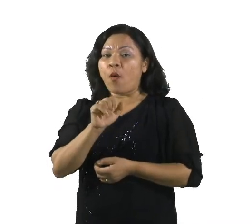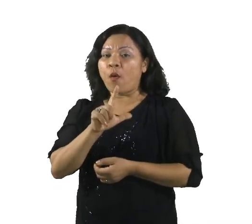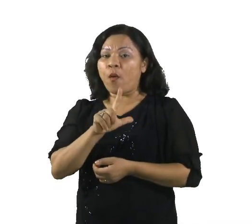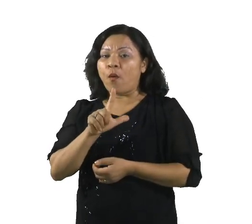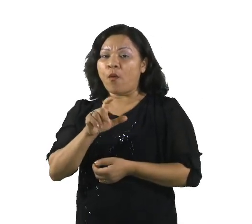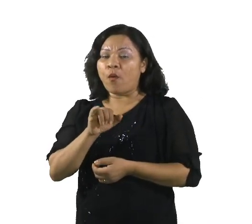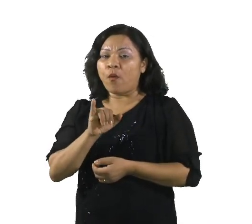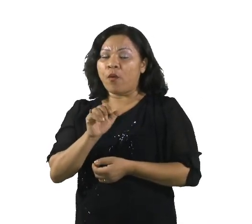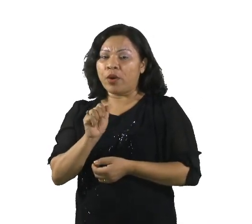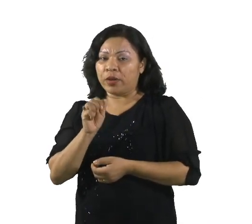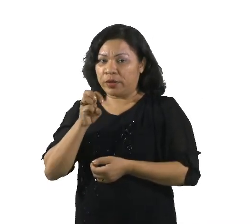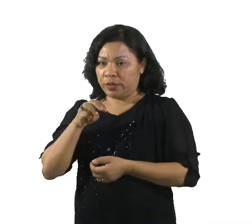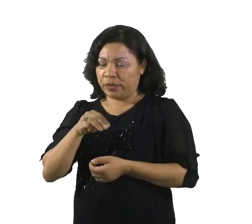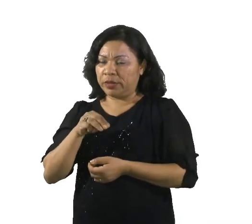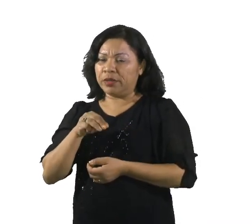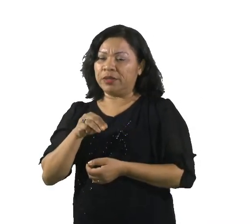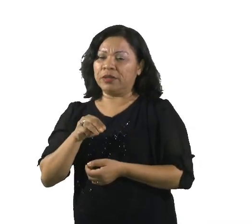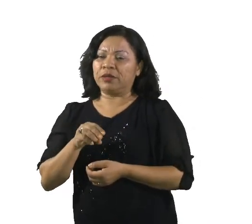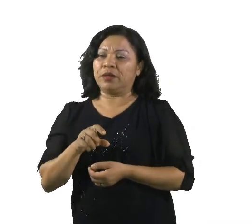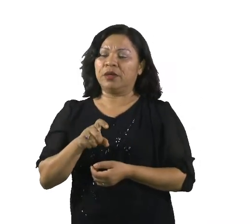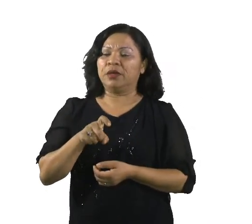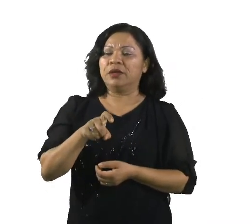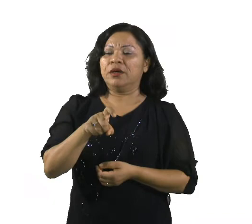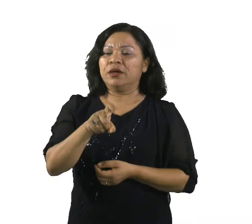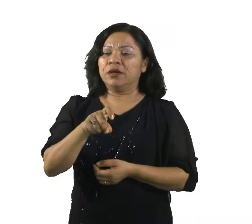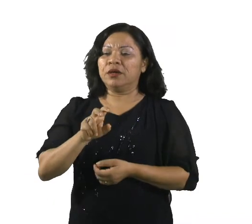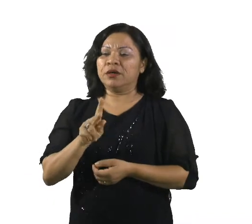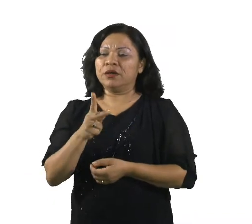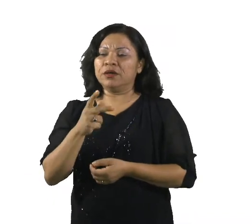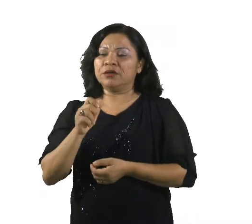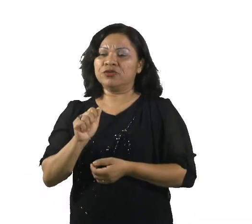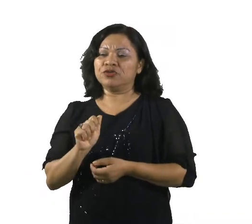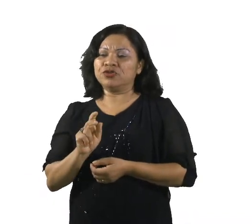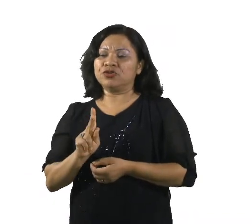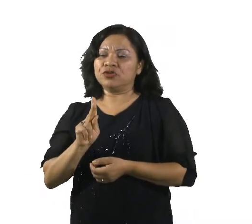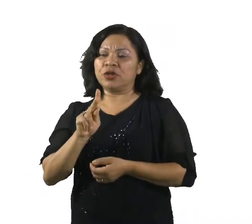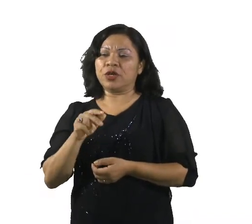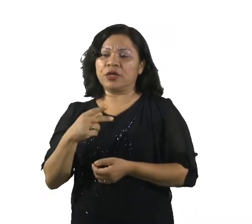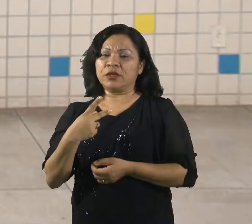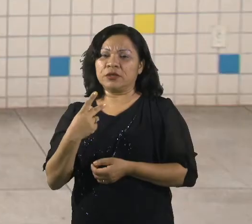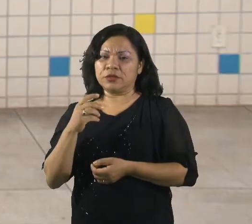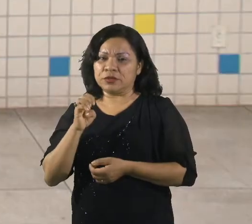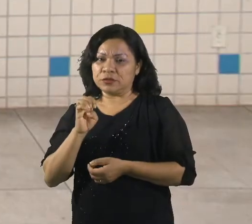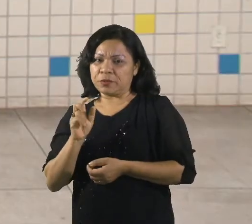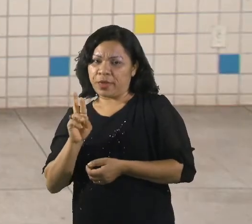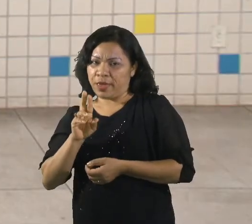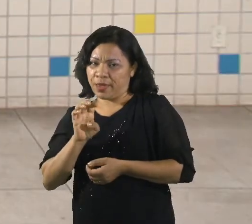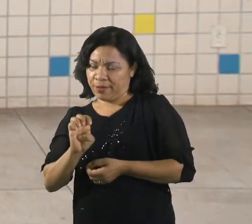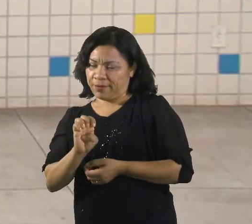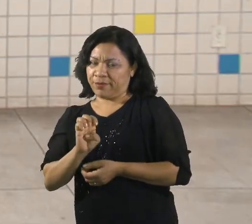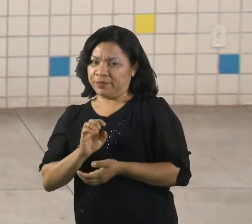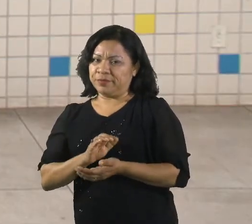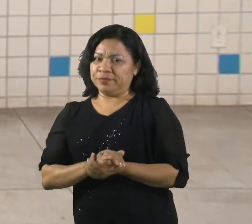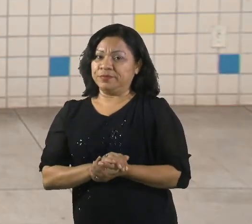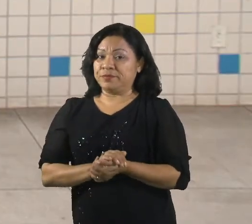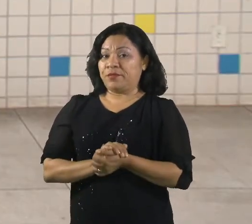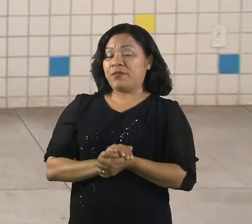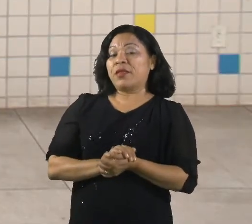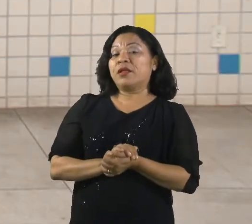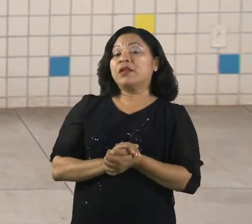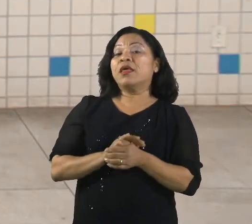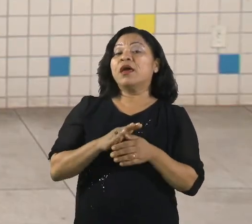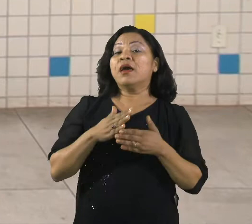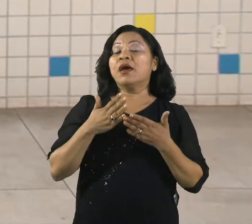uma proposta de biografia. Então, vocês, lá no material que